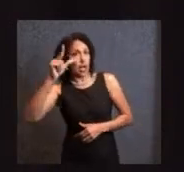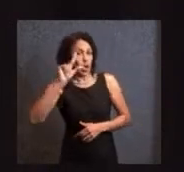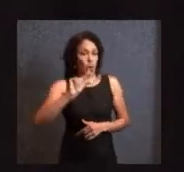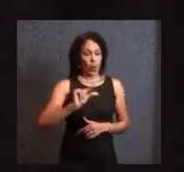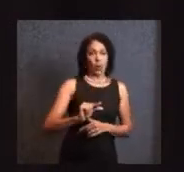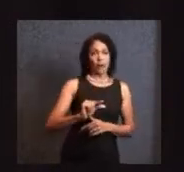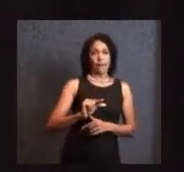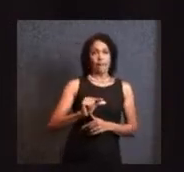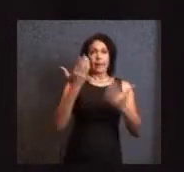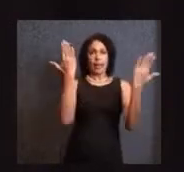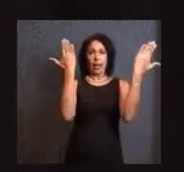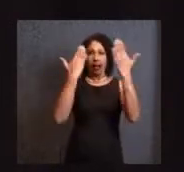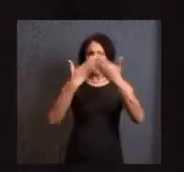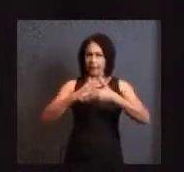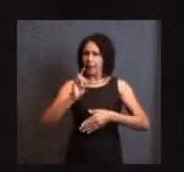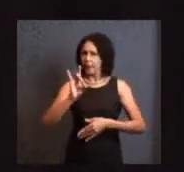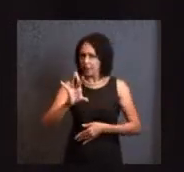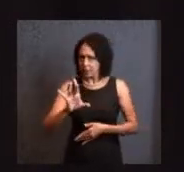pela avaliação